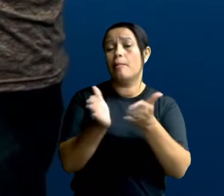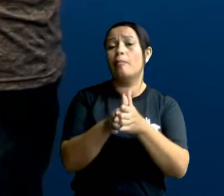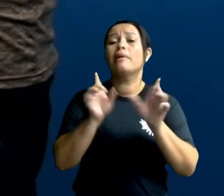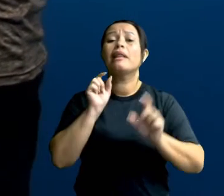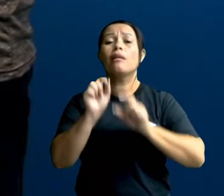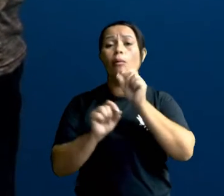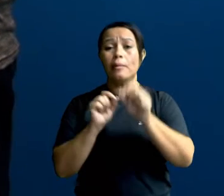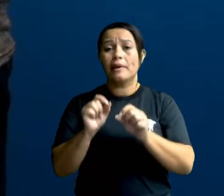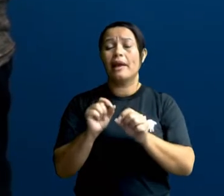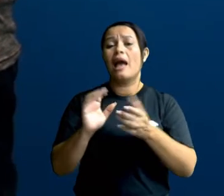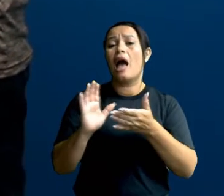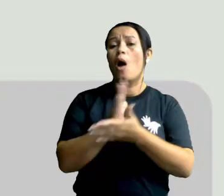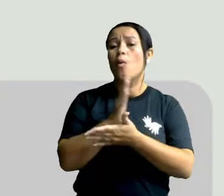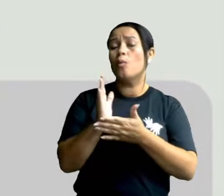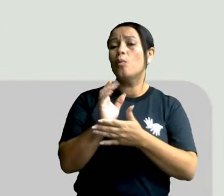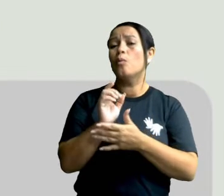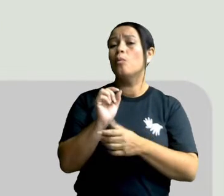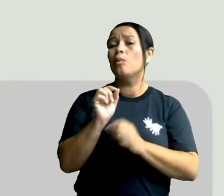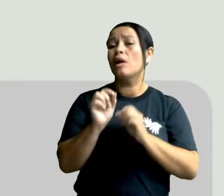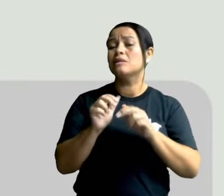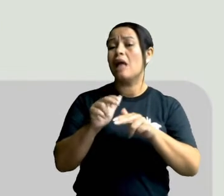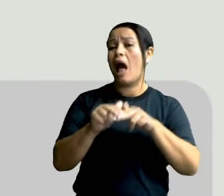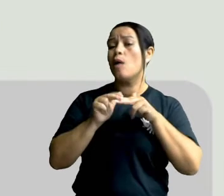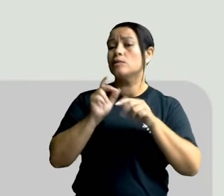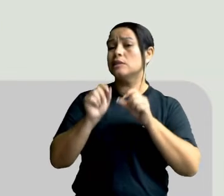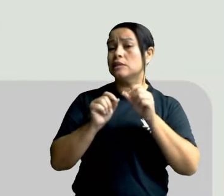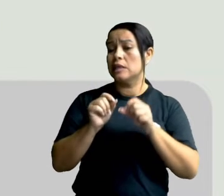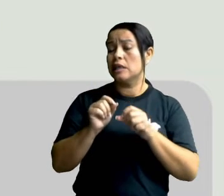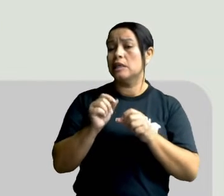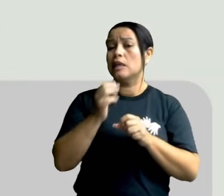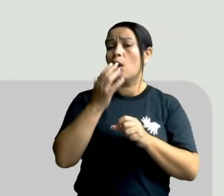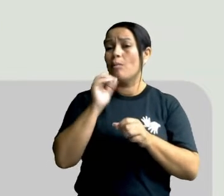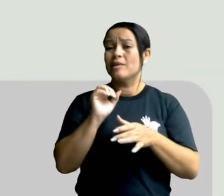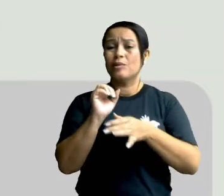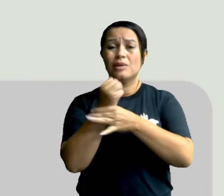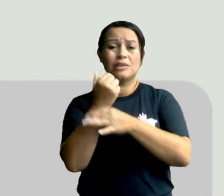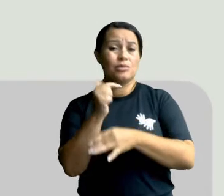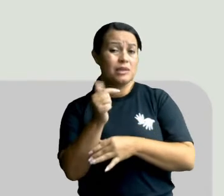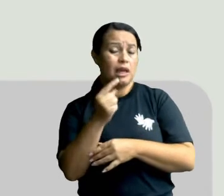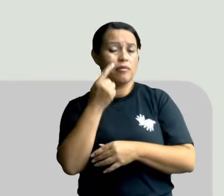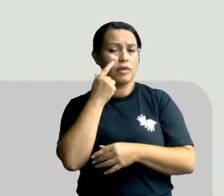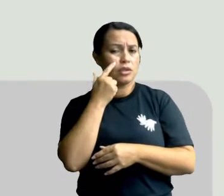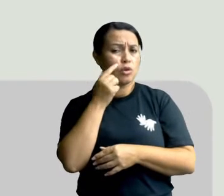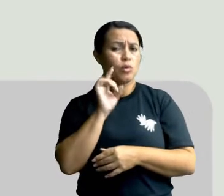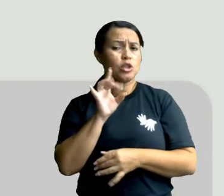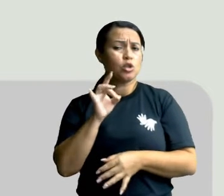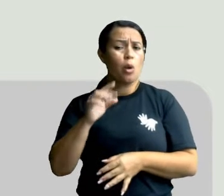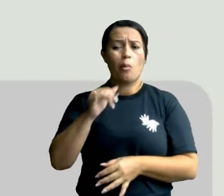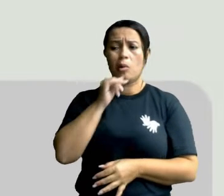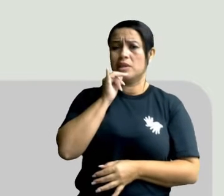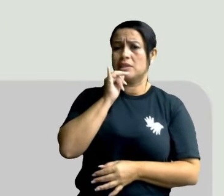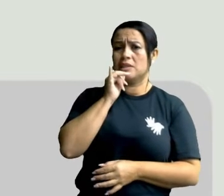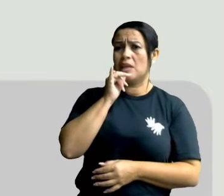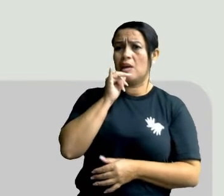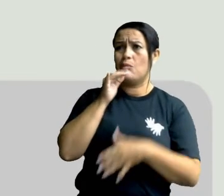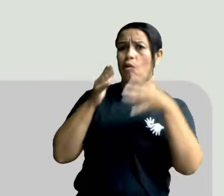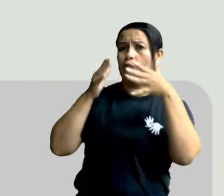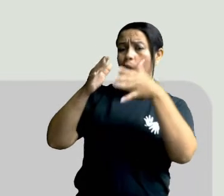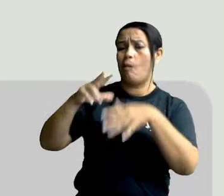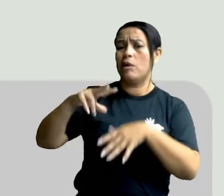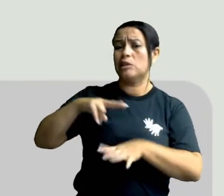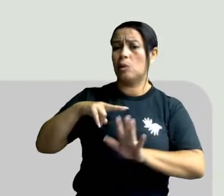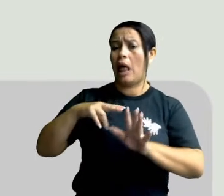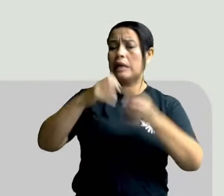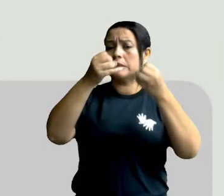Então, algumas causas de segurança alimentar. Aqui nós podemos observar que não é apenas uma causa, um fator particular, né, que